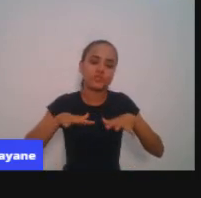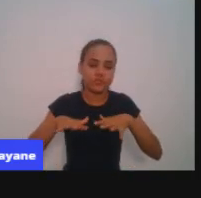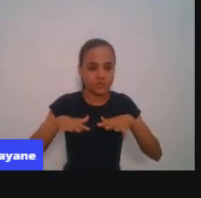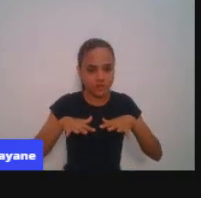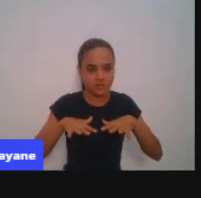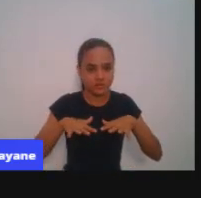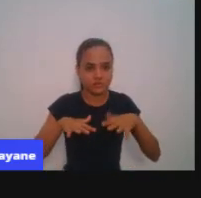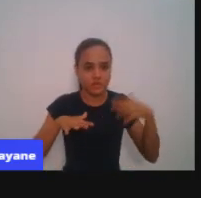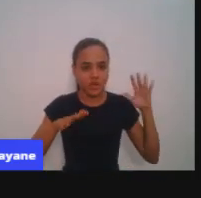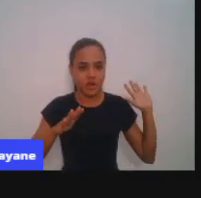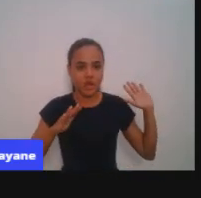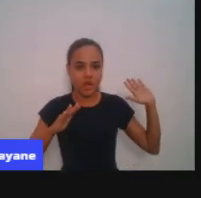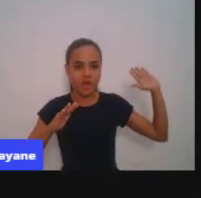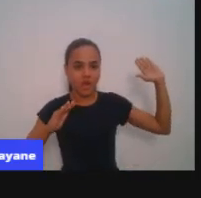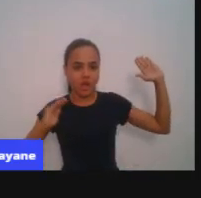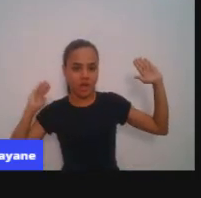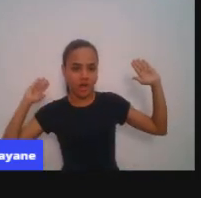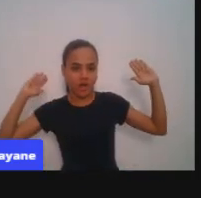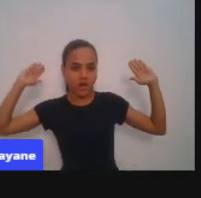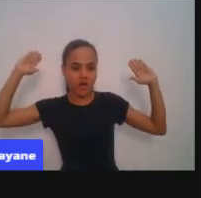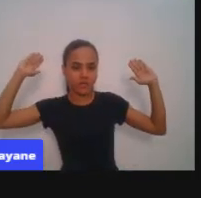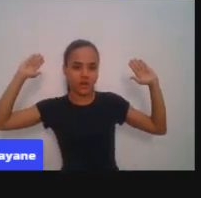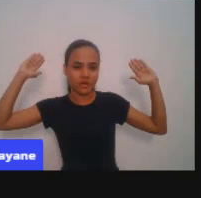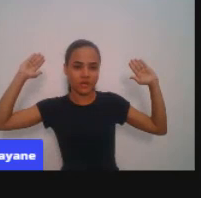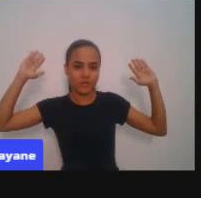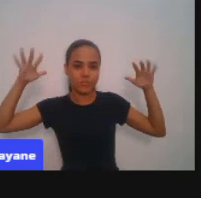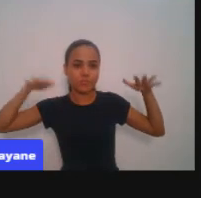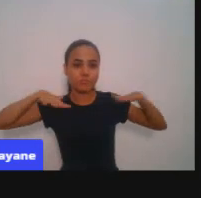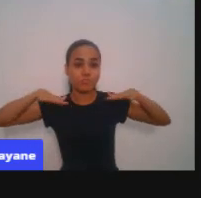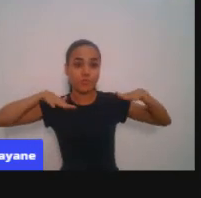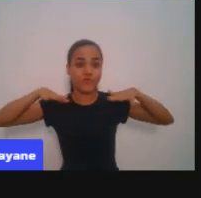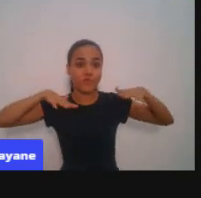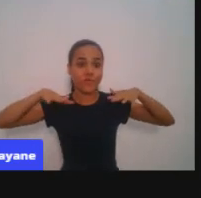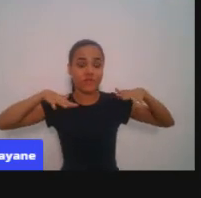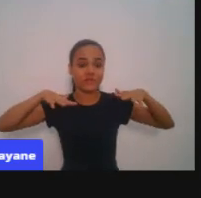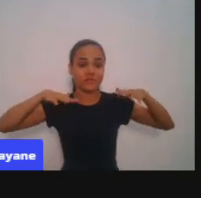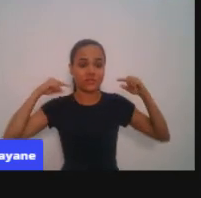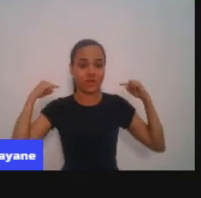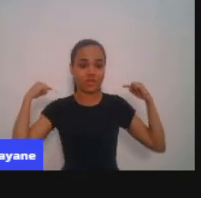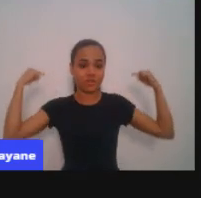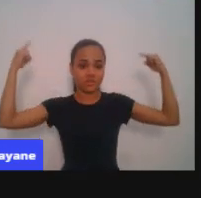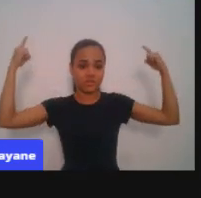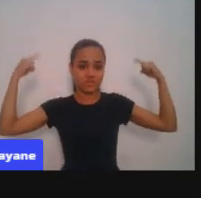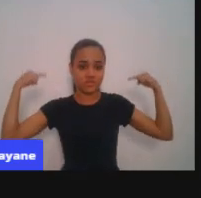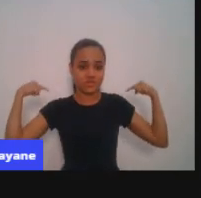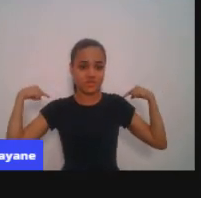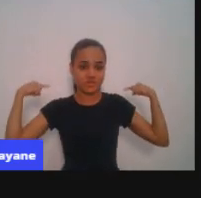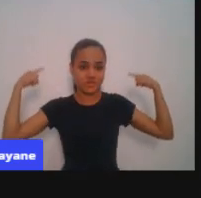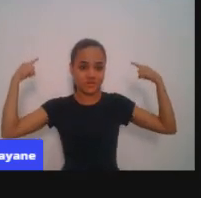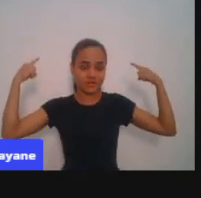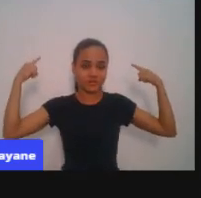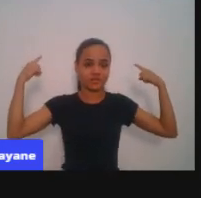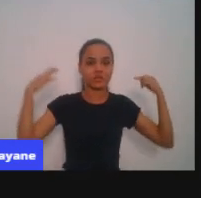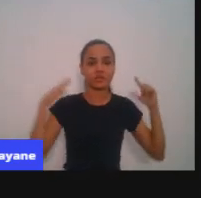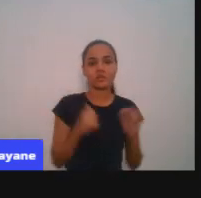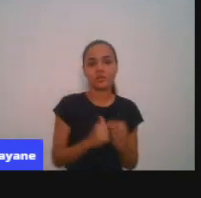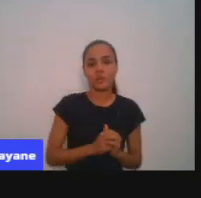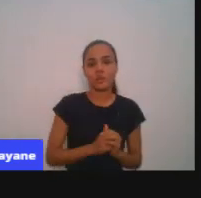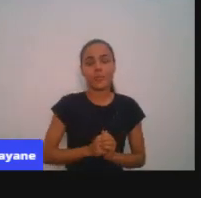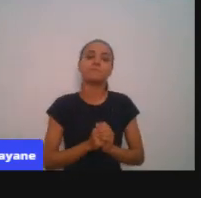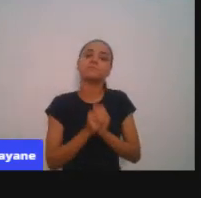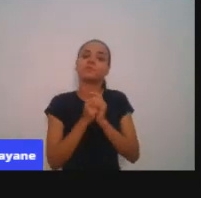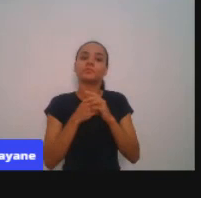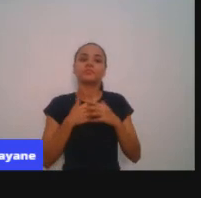coisas movimentando na tela, né? E às vezes, por exemplo, se eu ficar só mandando para as crianças vídeos, vídeos